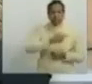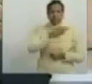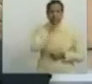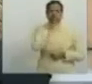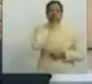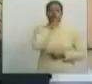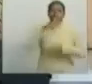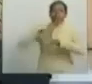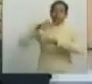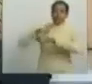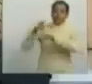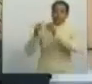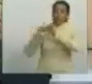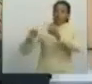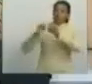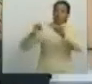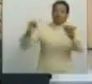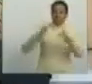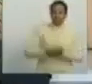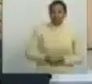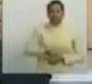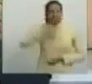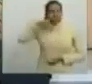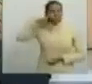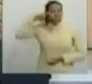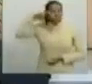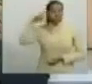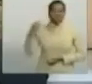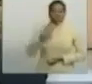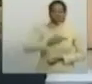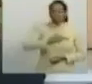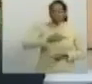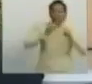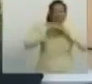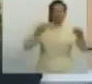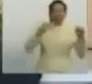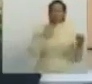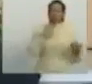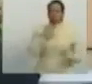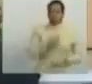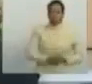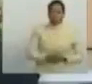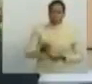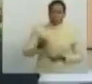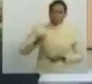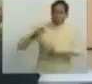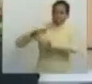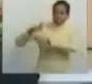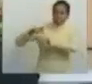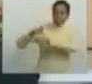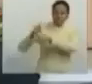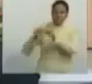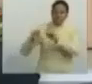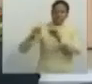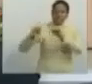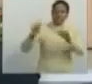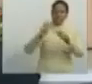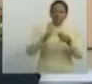Jesus falou isso. Vai ser uma vergonha muito grande se as pedras falarem, porque os cristãos não se pronunciam.